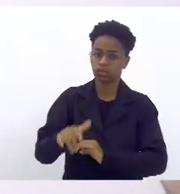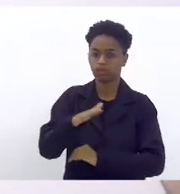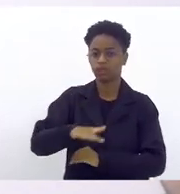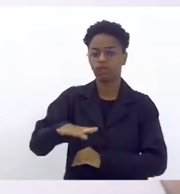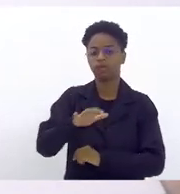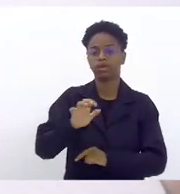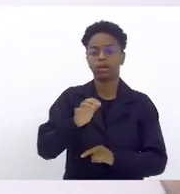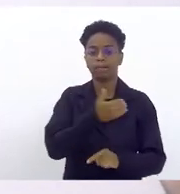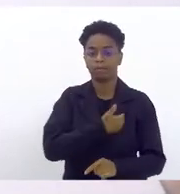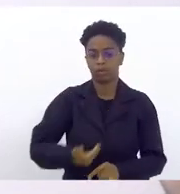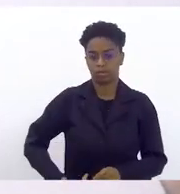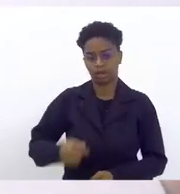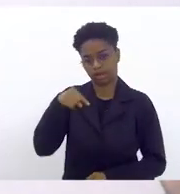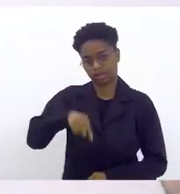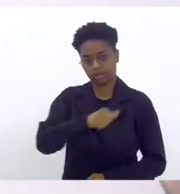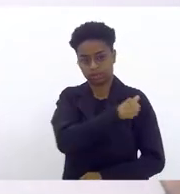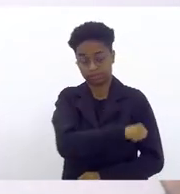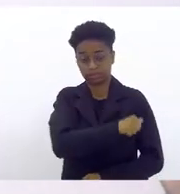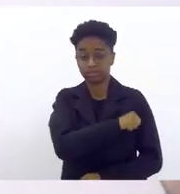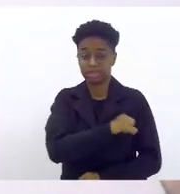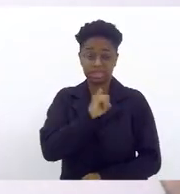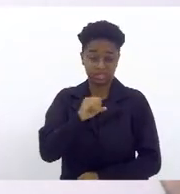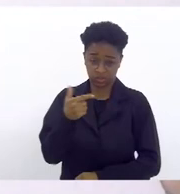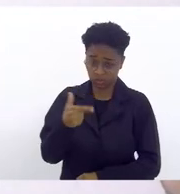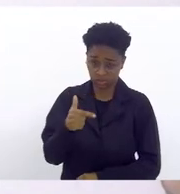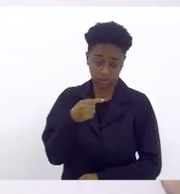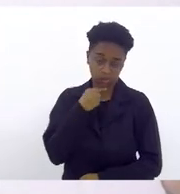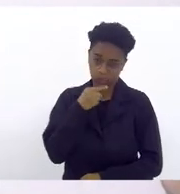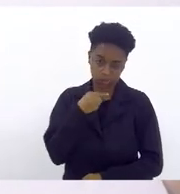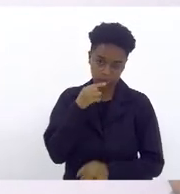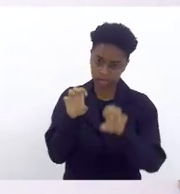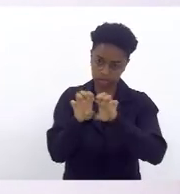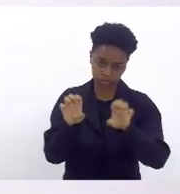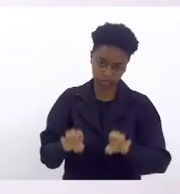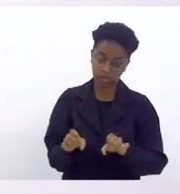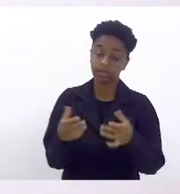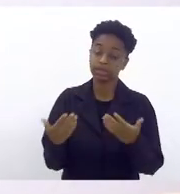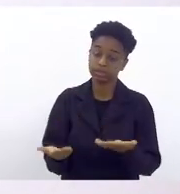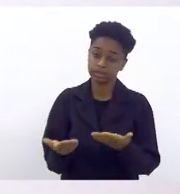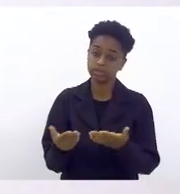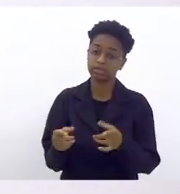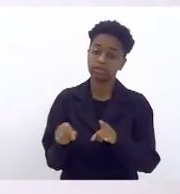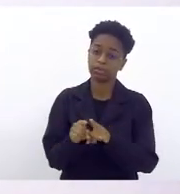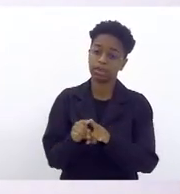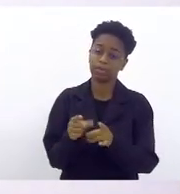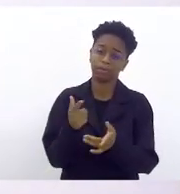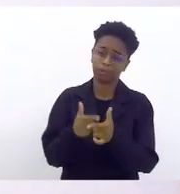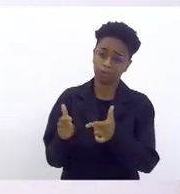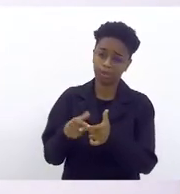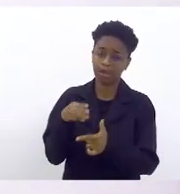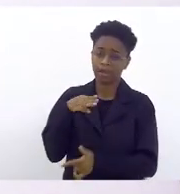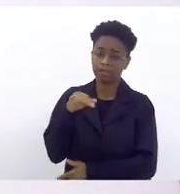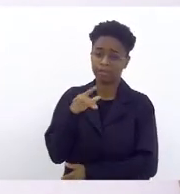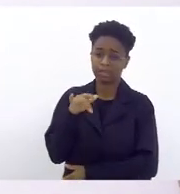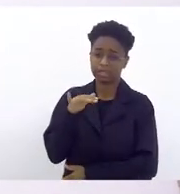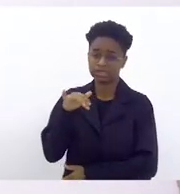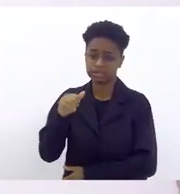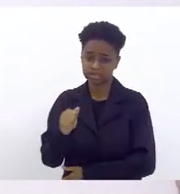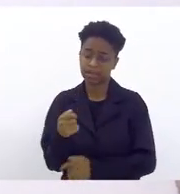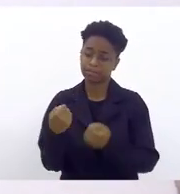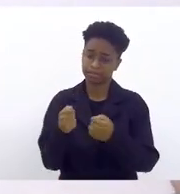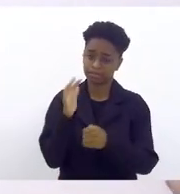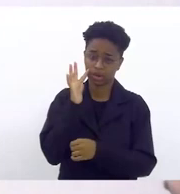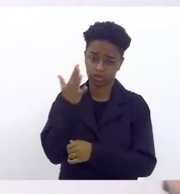estado de Janeiro sem isso também nós não vamos com nenhum infraestrutura estrutura problema de Milícias tudo isso tem atrás